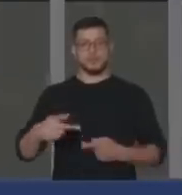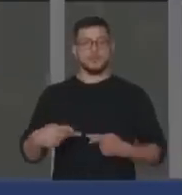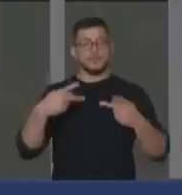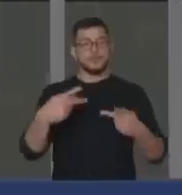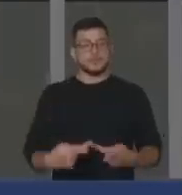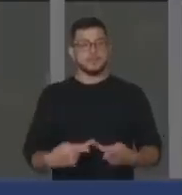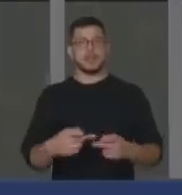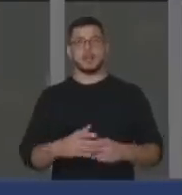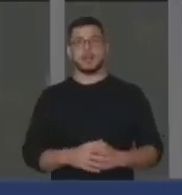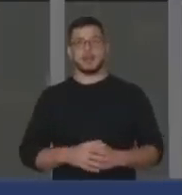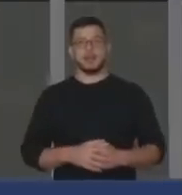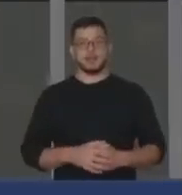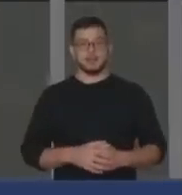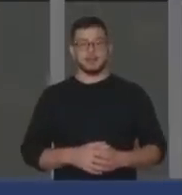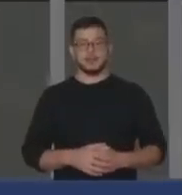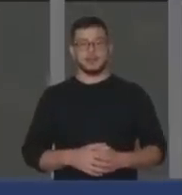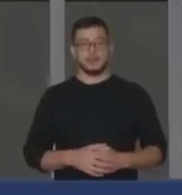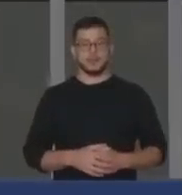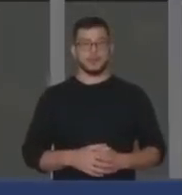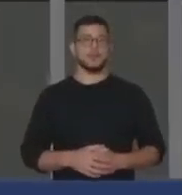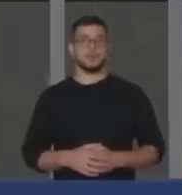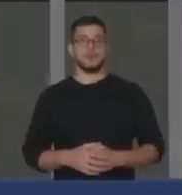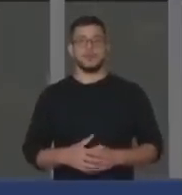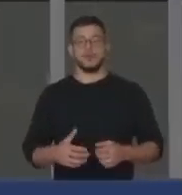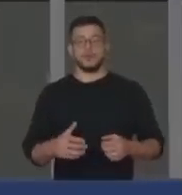mais bem armada do Rio de Janeiro, Antônio, com dois carros.